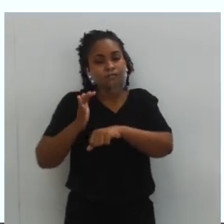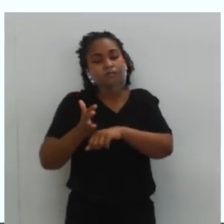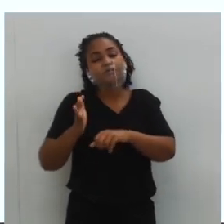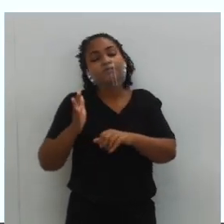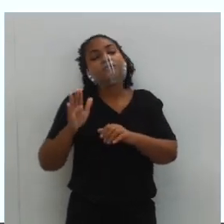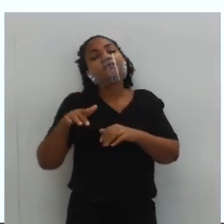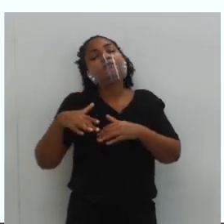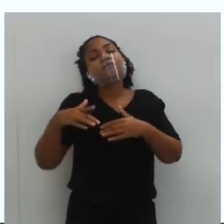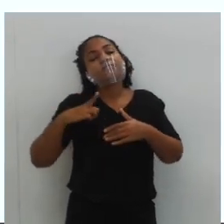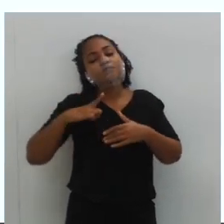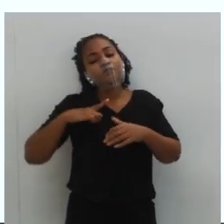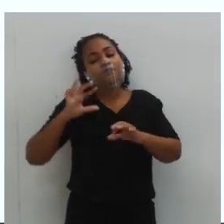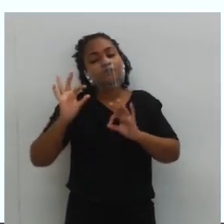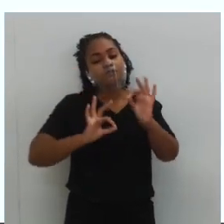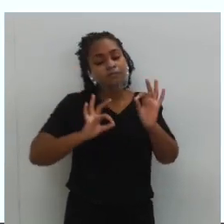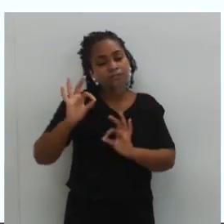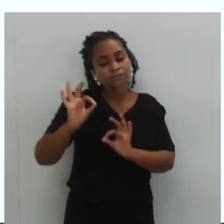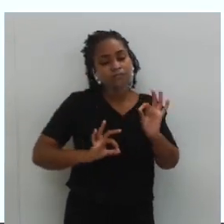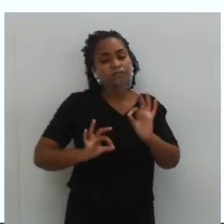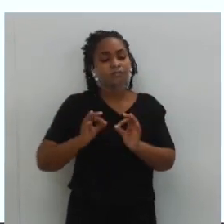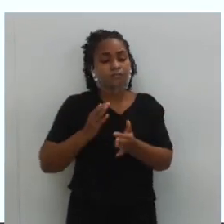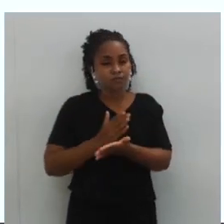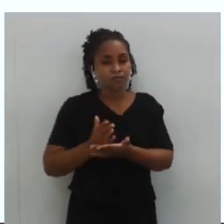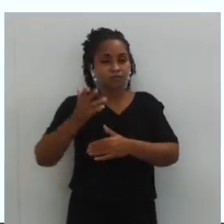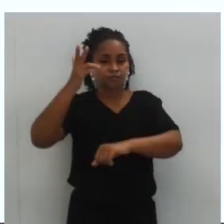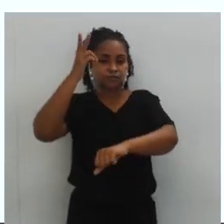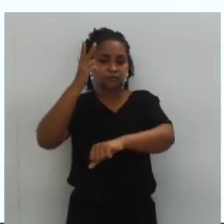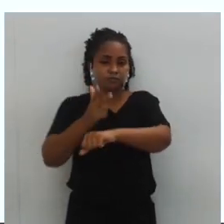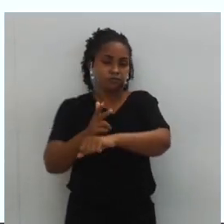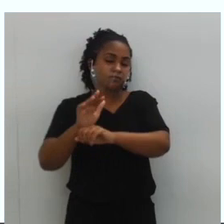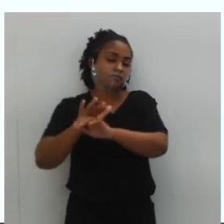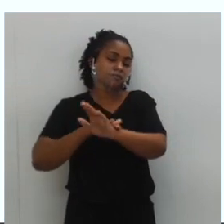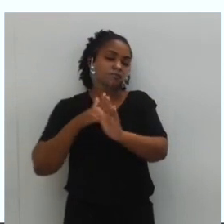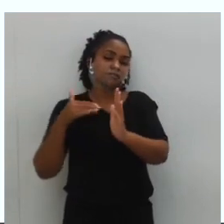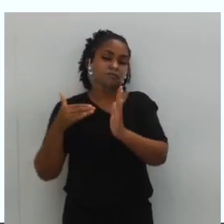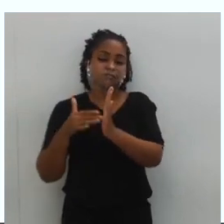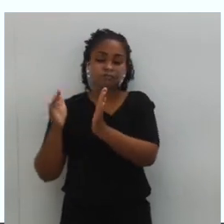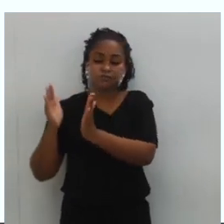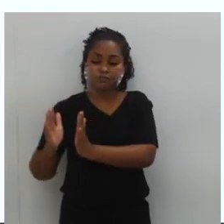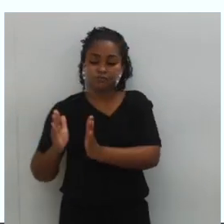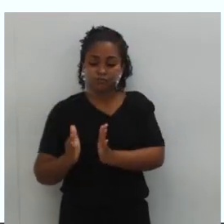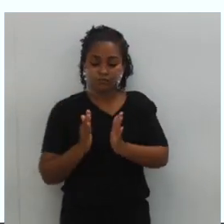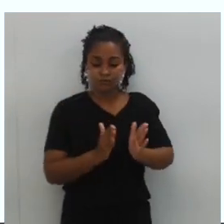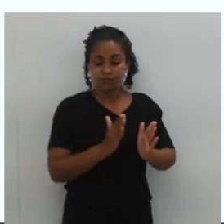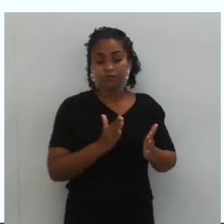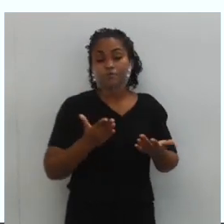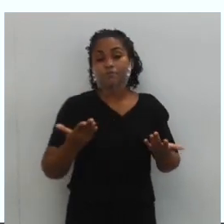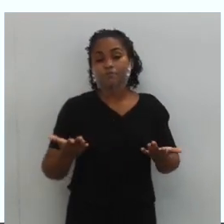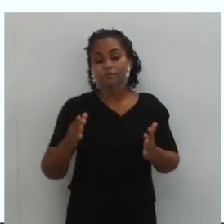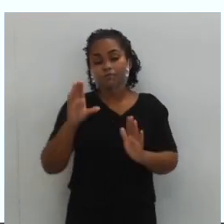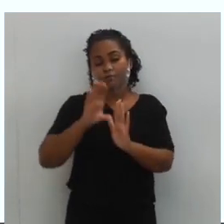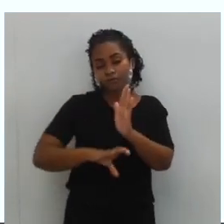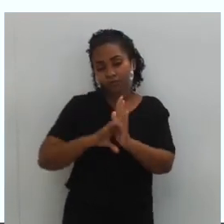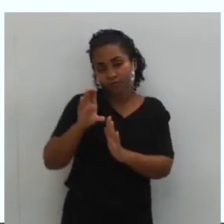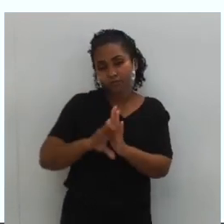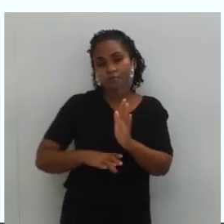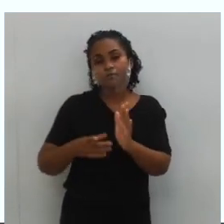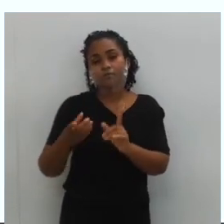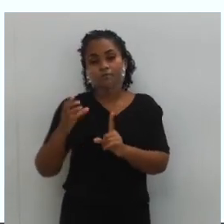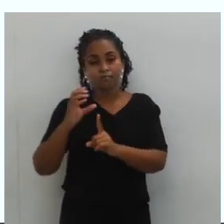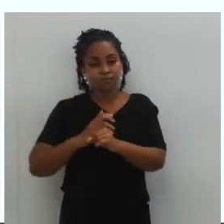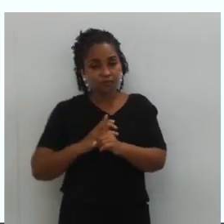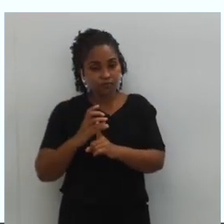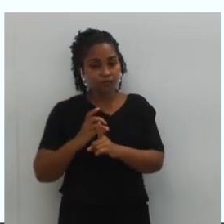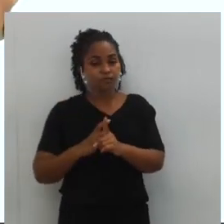preparo para começar a filmagem. Então ele vai ser responsável por todas as etapas, né, como o cronograma, a negociação com